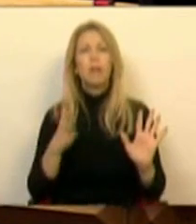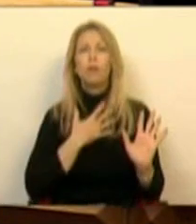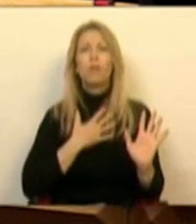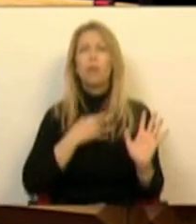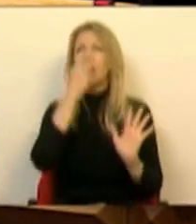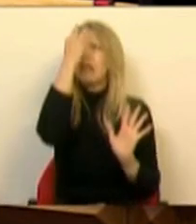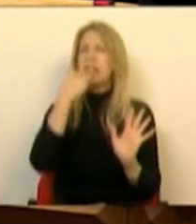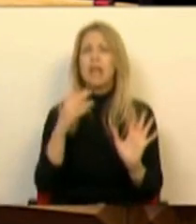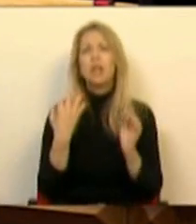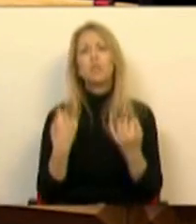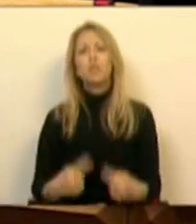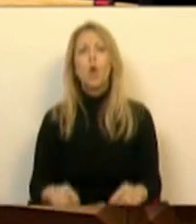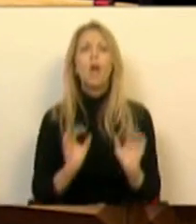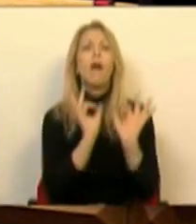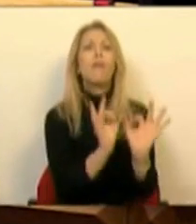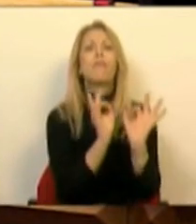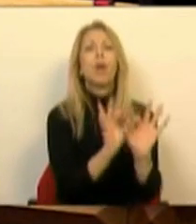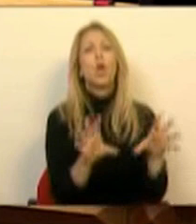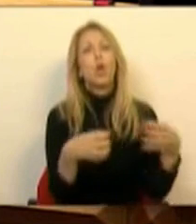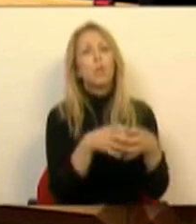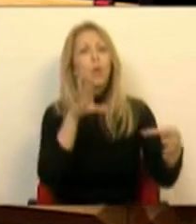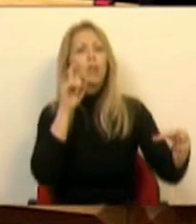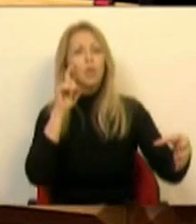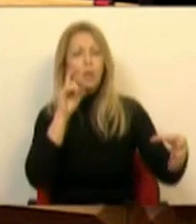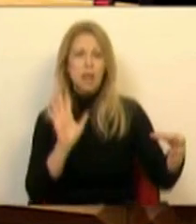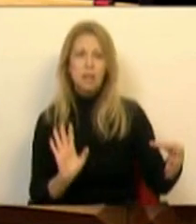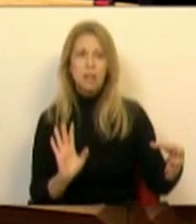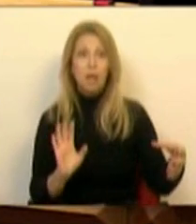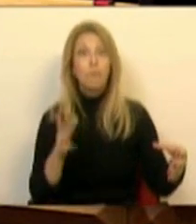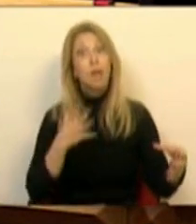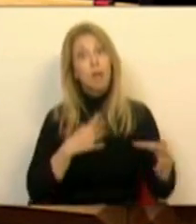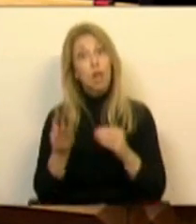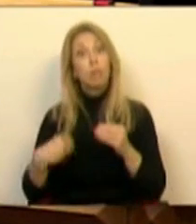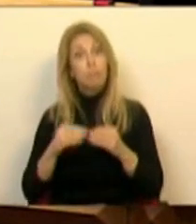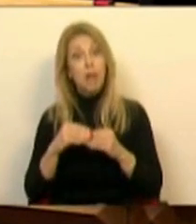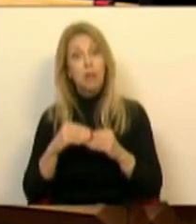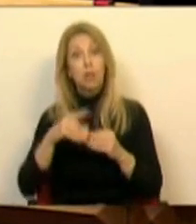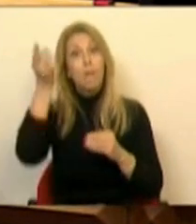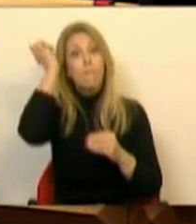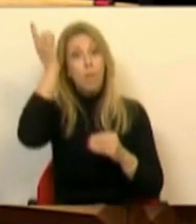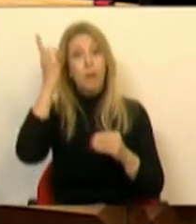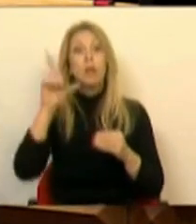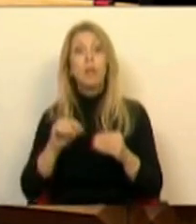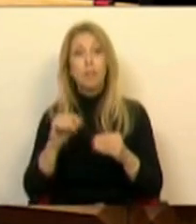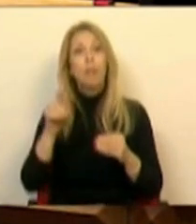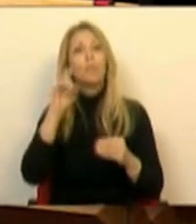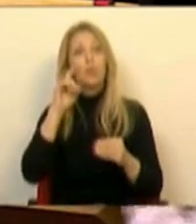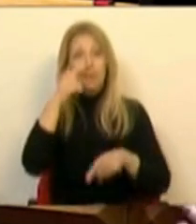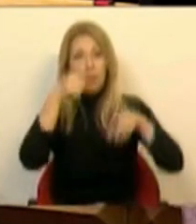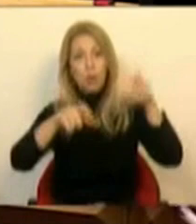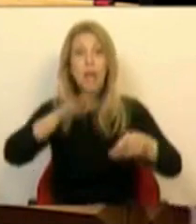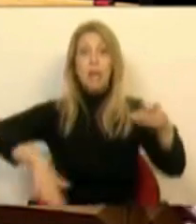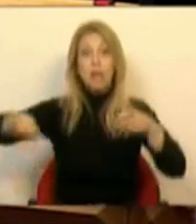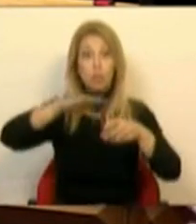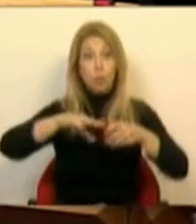apenas fazer um elogio ao trabalho meritório das forças de segurança, mas queria também juntar aqui os bombeiros e as forças de proteção civil, tanto as locais como